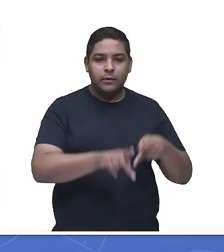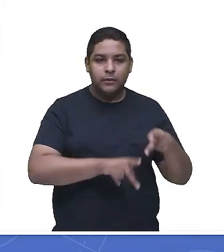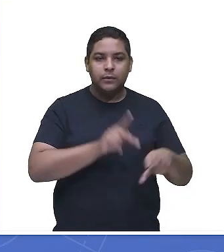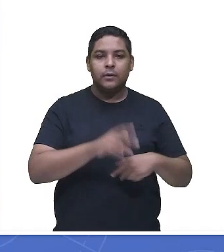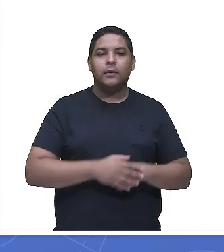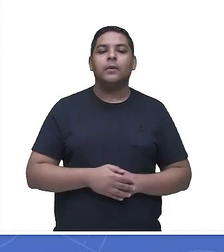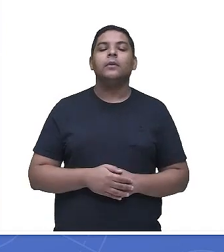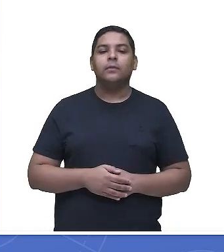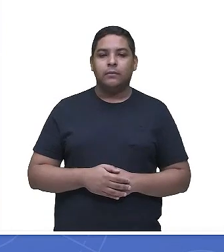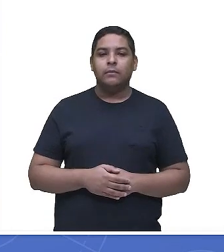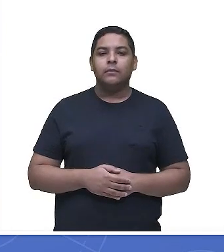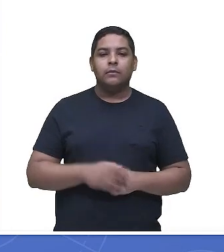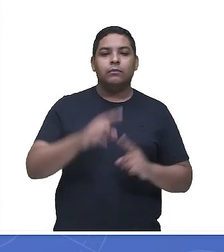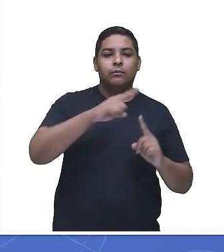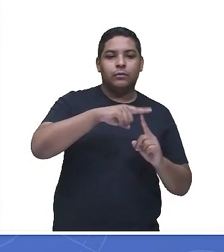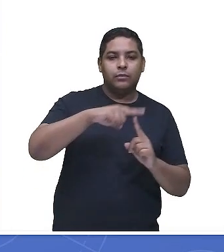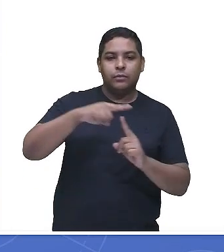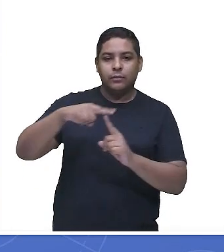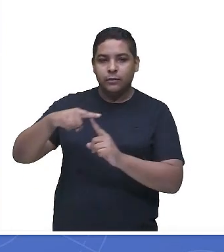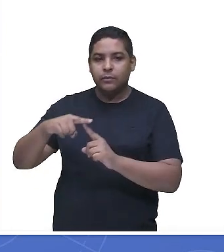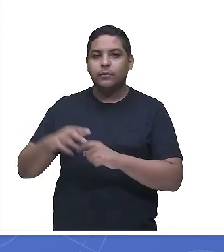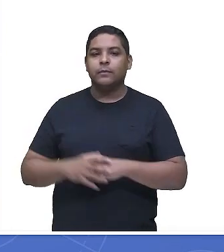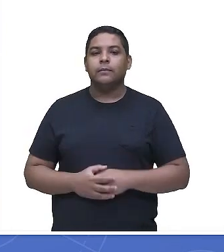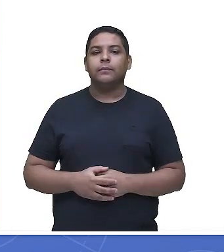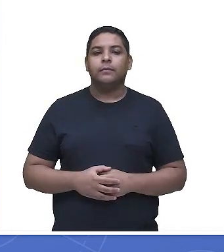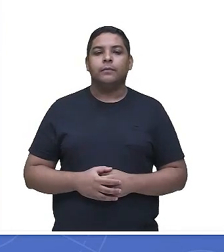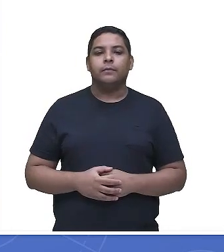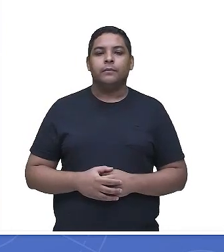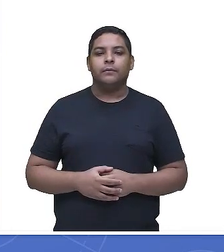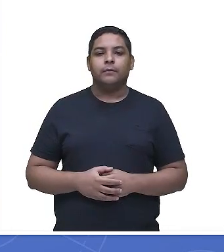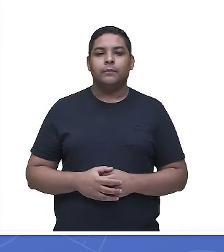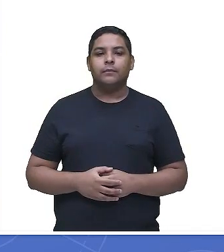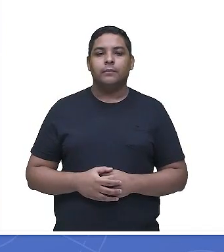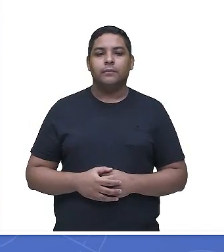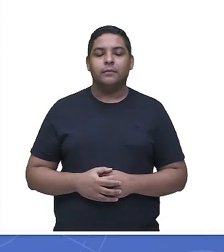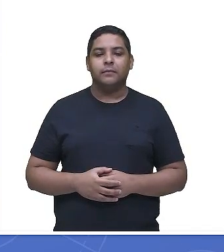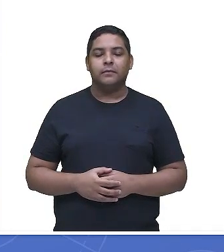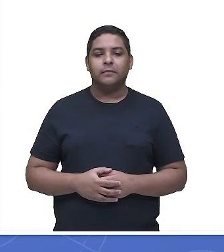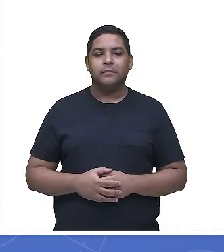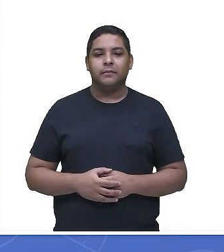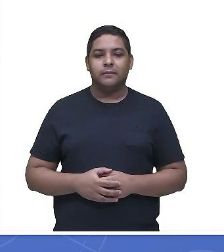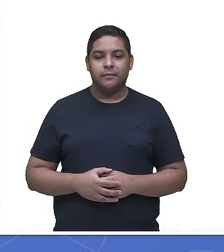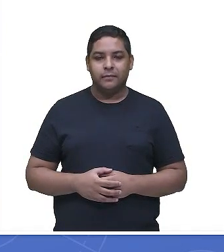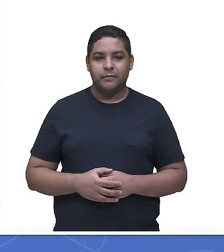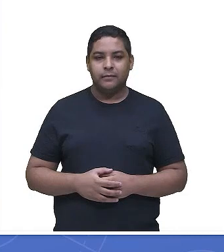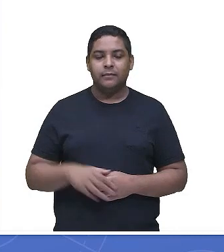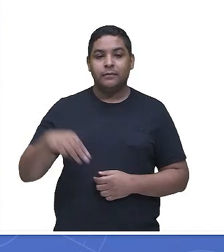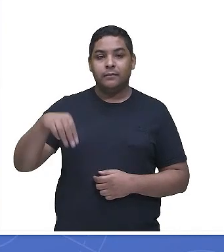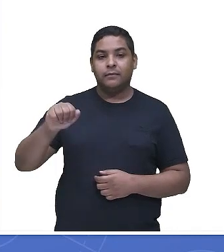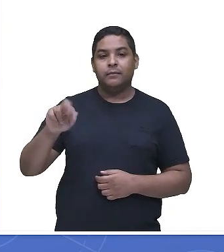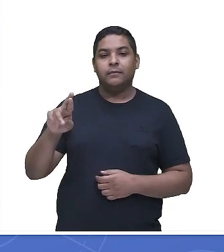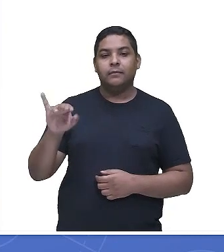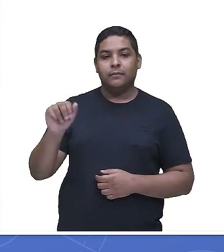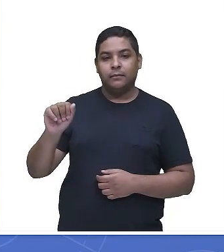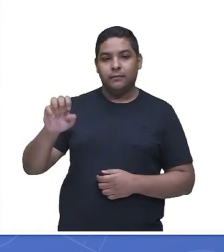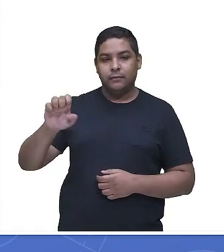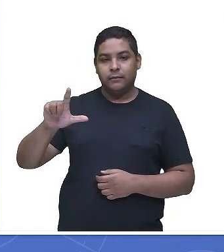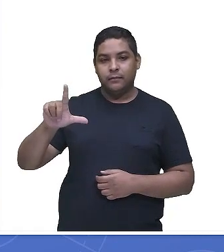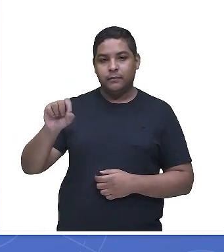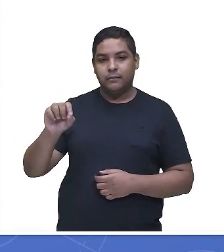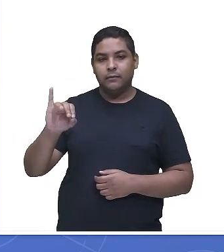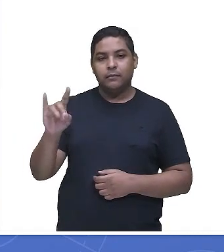população, comunidade, ecossistema e biosfera. Vai, next, mais... A Maria Heloísa, célula, tecido,